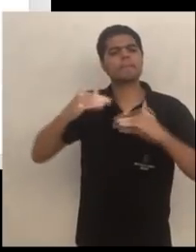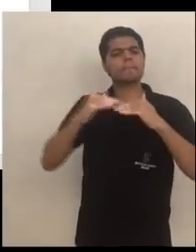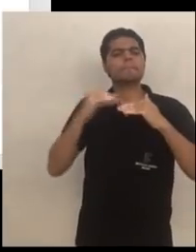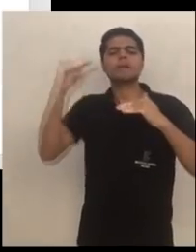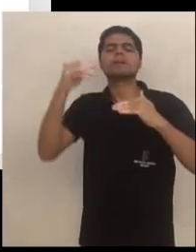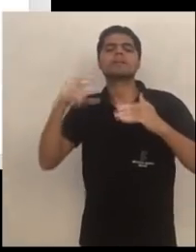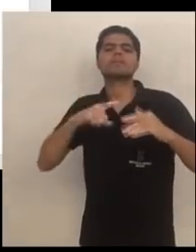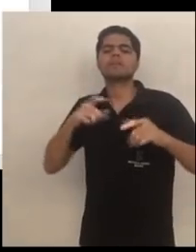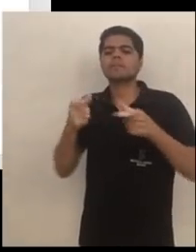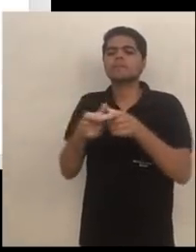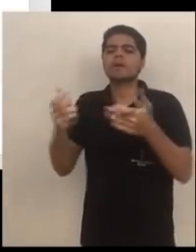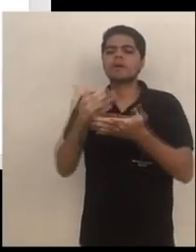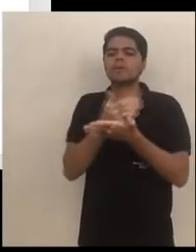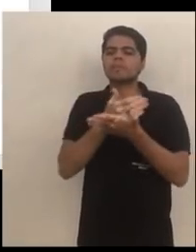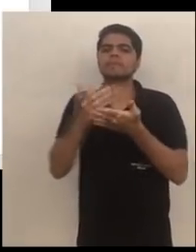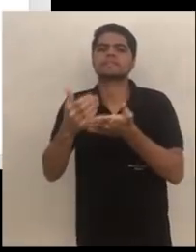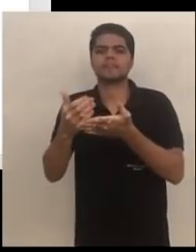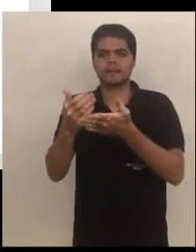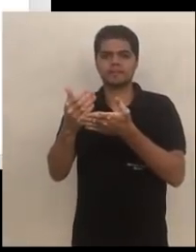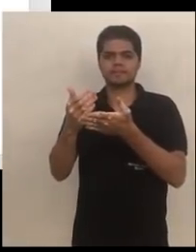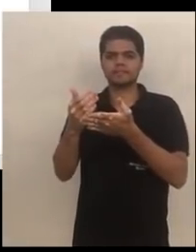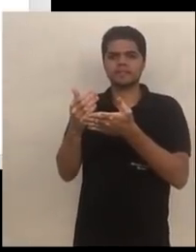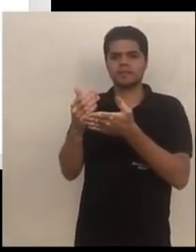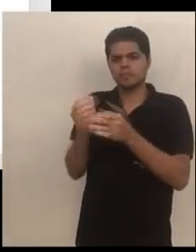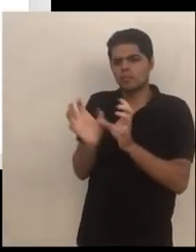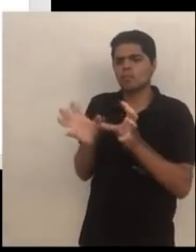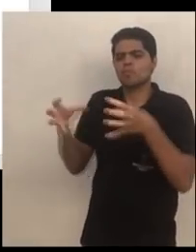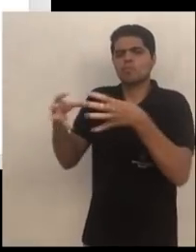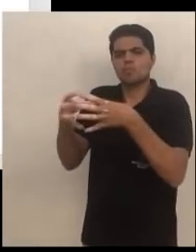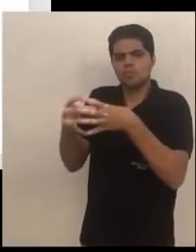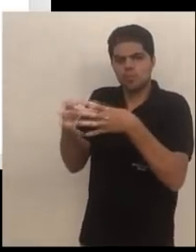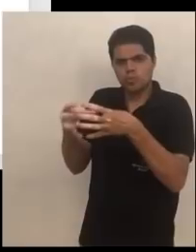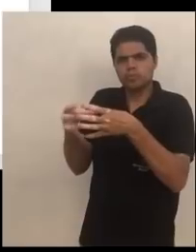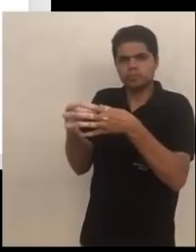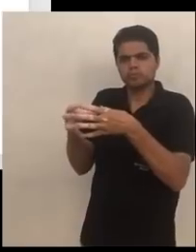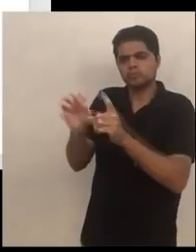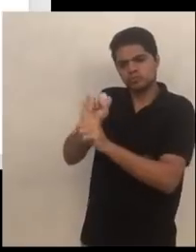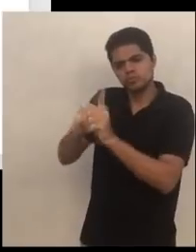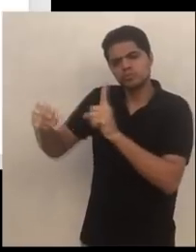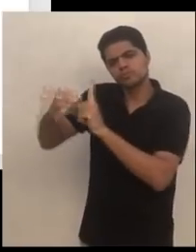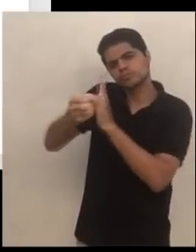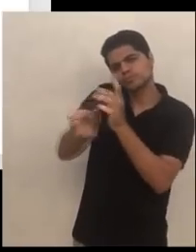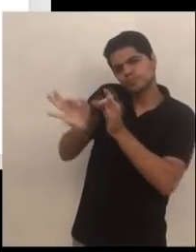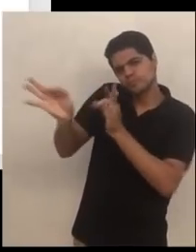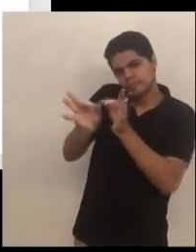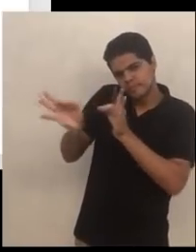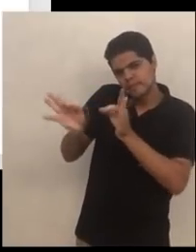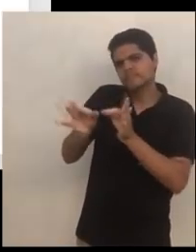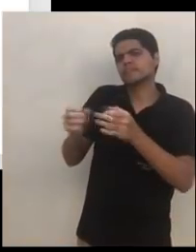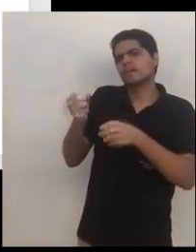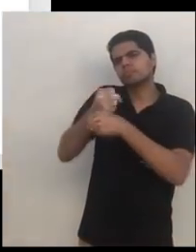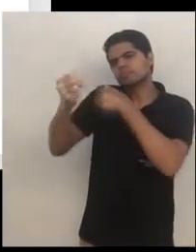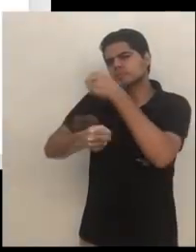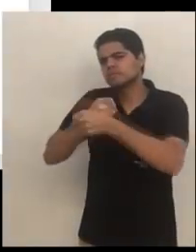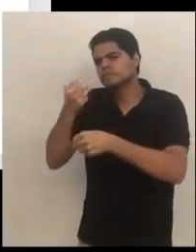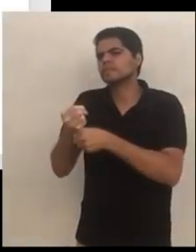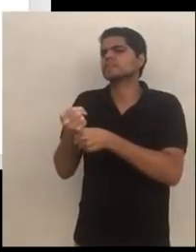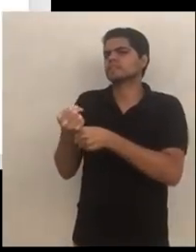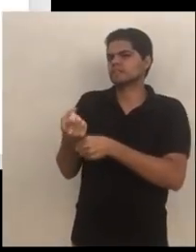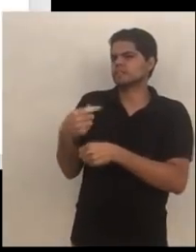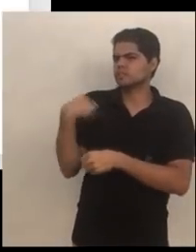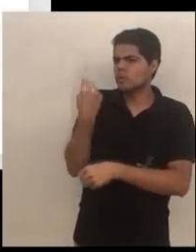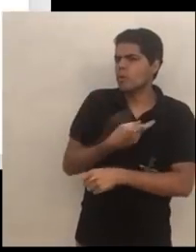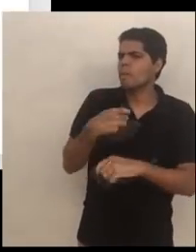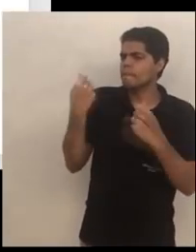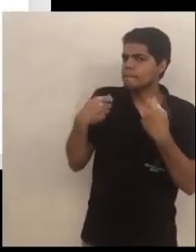produtos orgânicos no Nordeste. Aí no outro slide eu vou falar um pouco mais de um evento que vai acontecer o ano que vem. Então a gente precisa estar... o pessoal me liga,